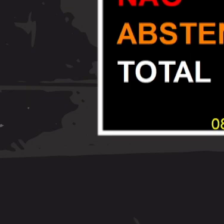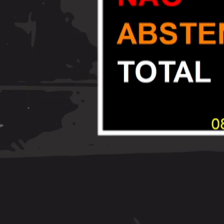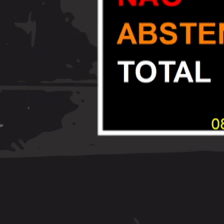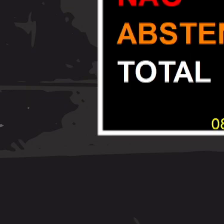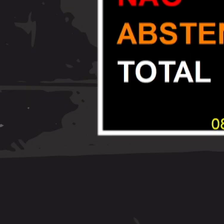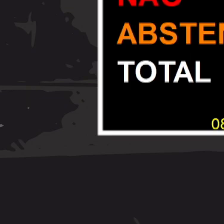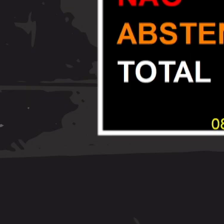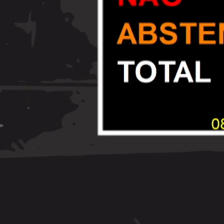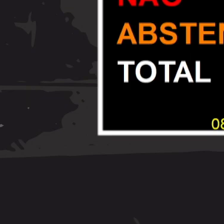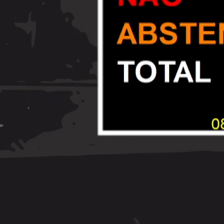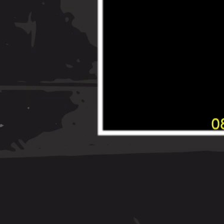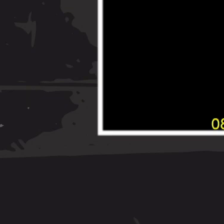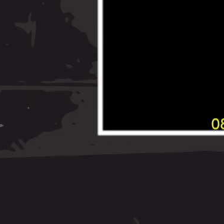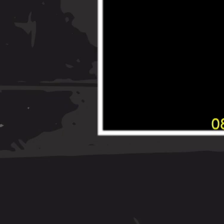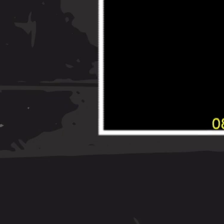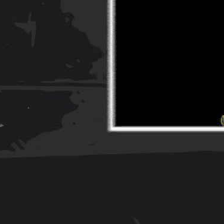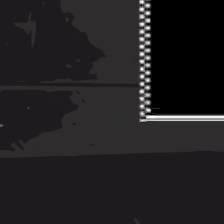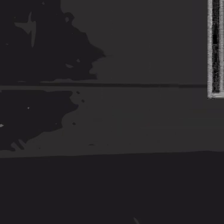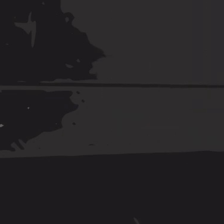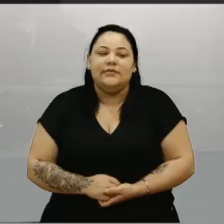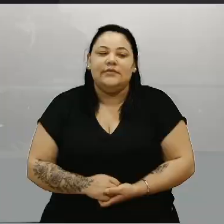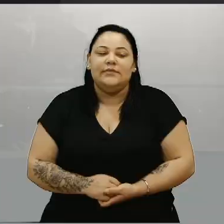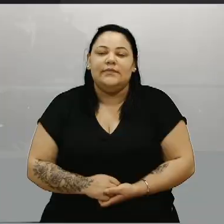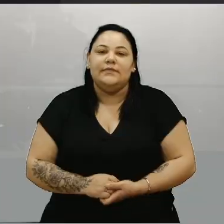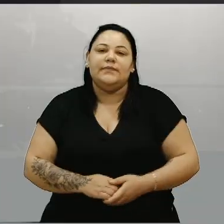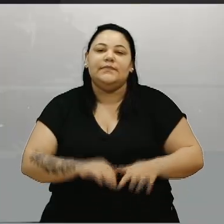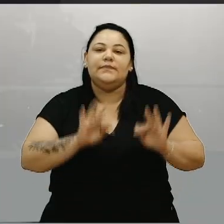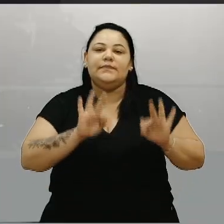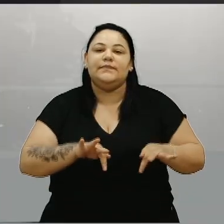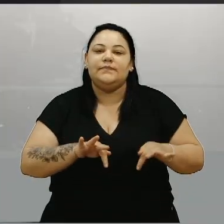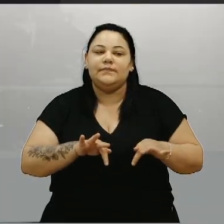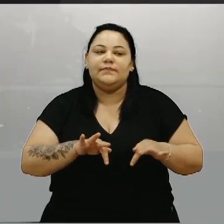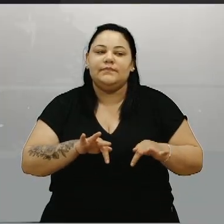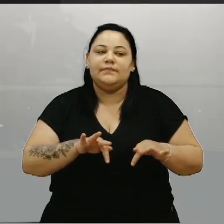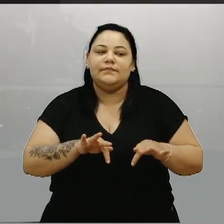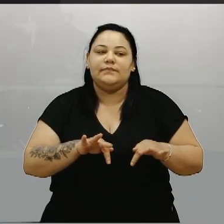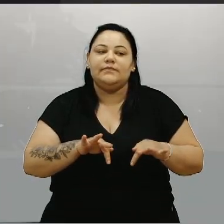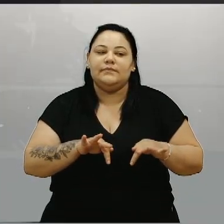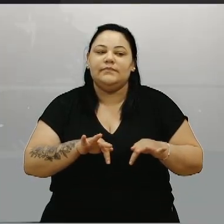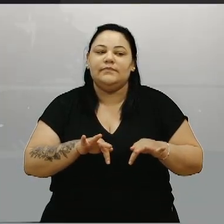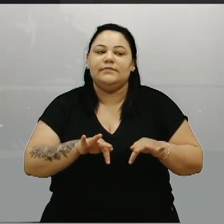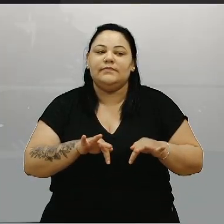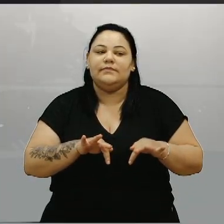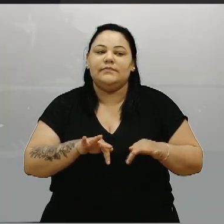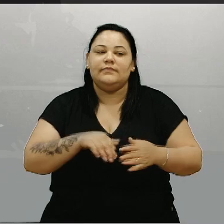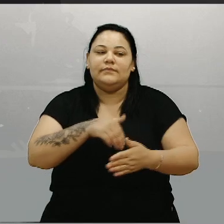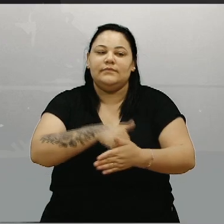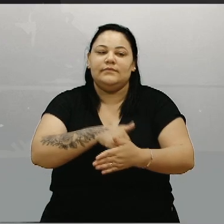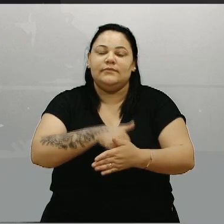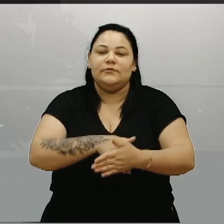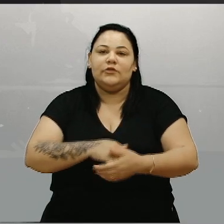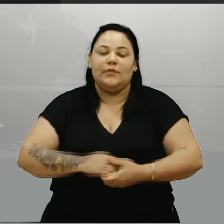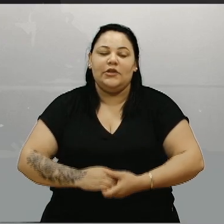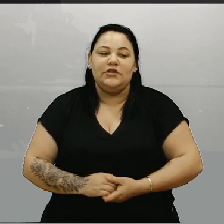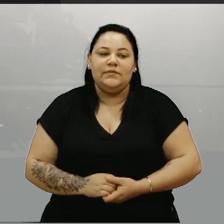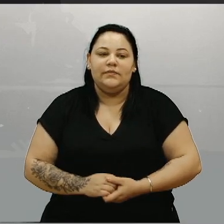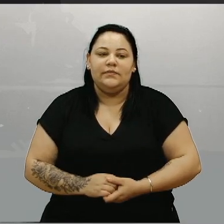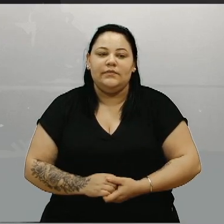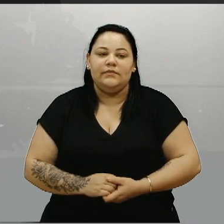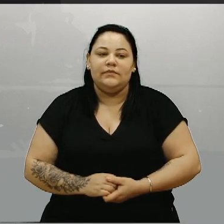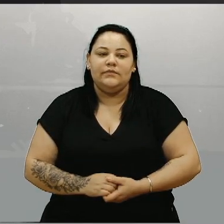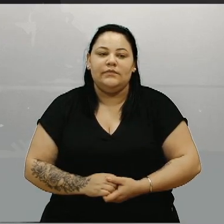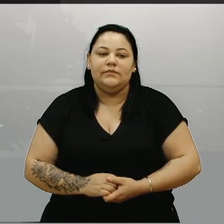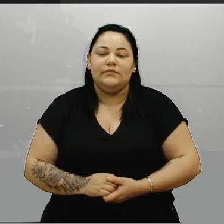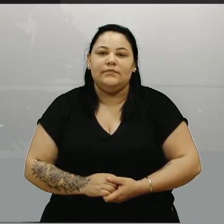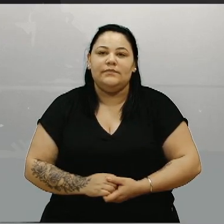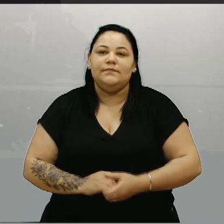Vota sim. Encerrado o registro dos votos, encerrada a votação. O projeto